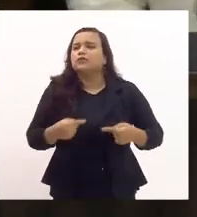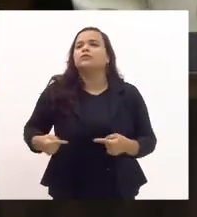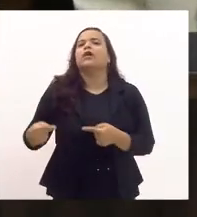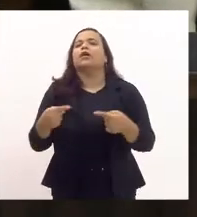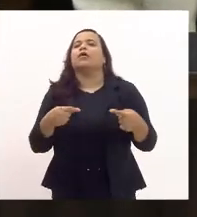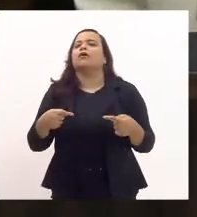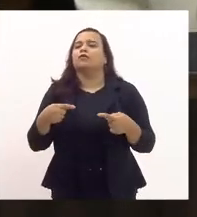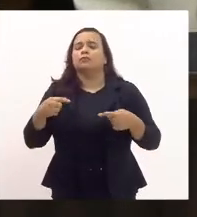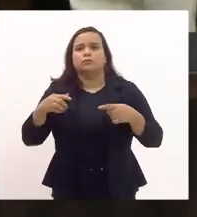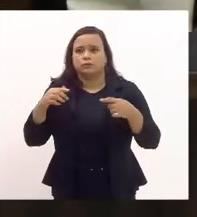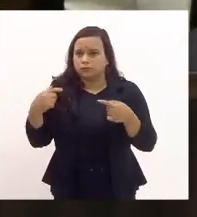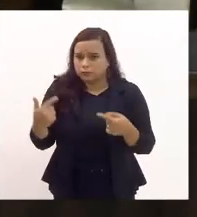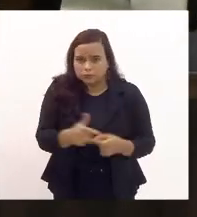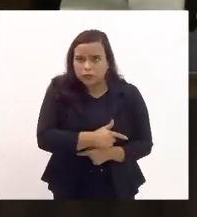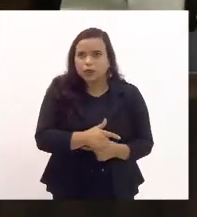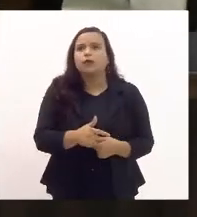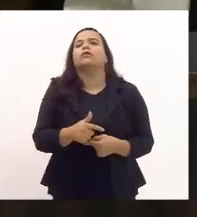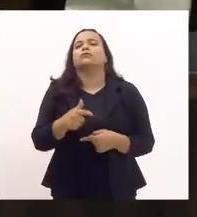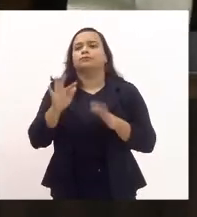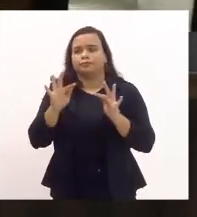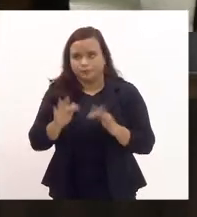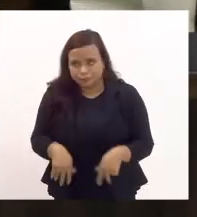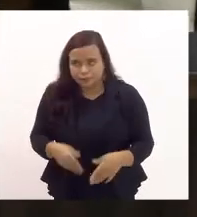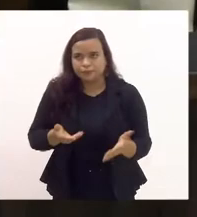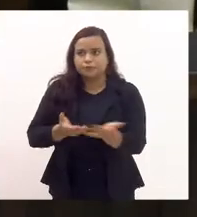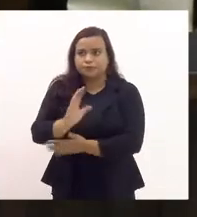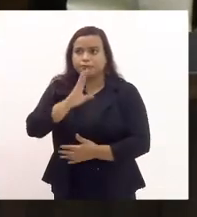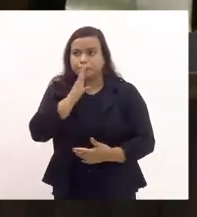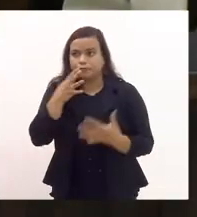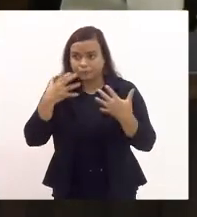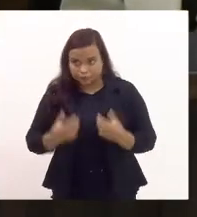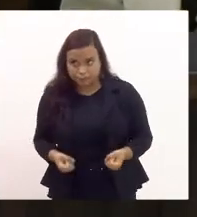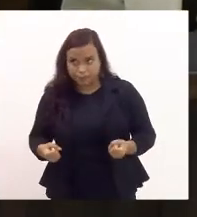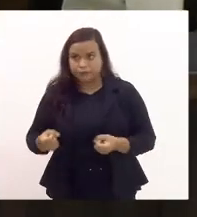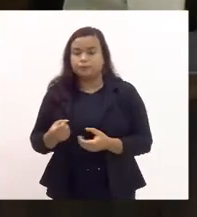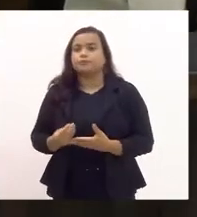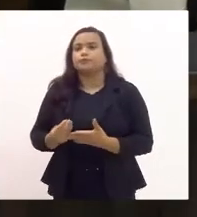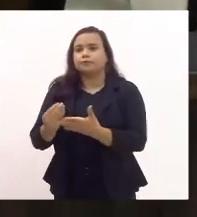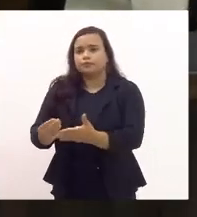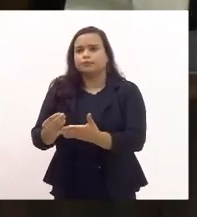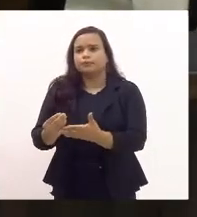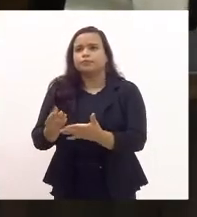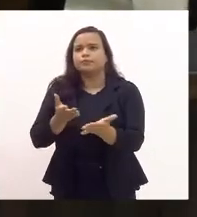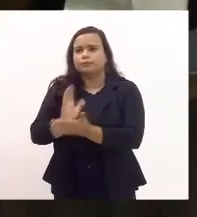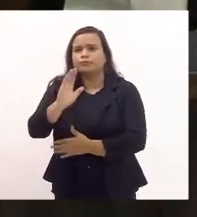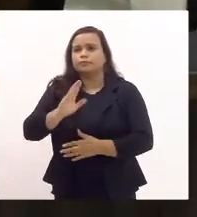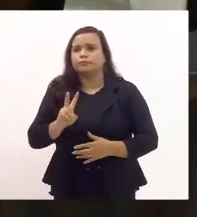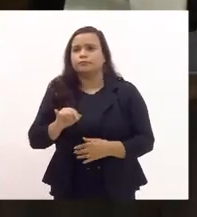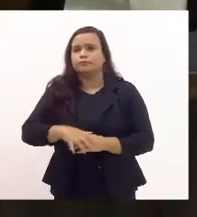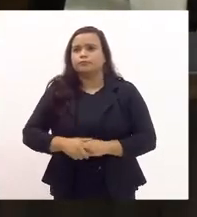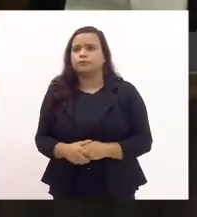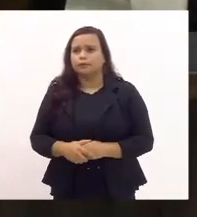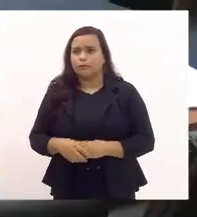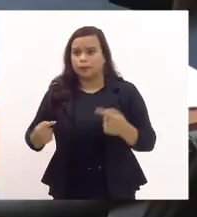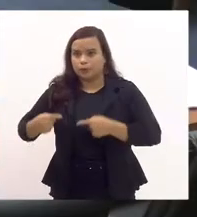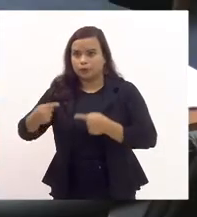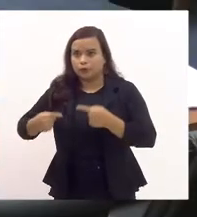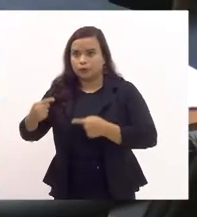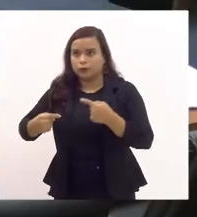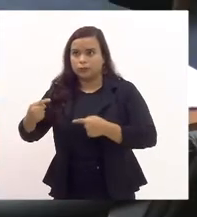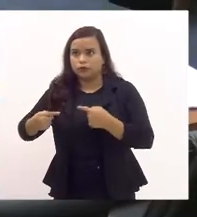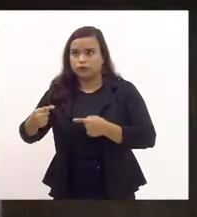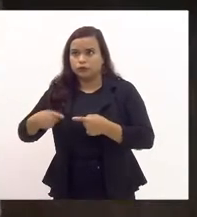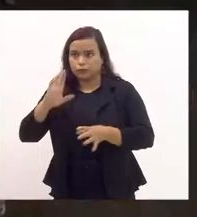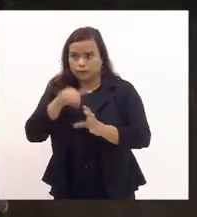vendo que Queira discutir encerrada a discussão e votação senhores que aprovam permaneçam Como estão aprovado vai à promulgação contrário não tem